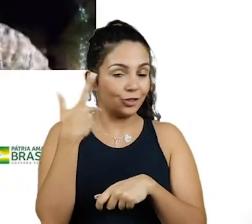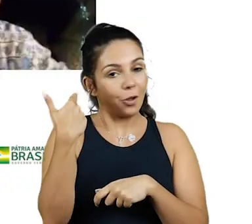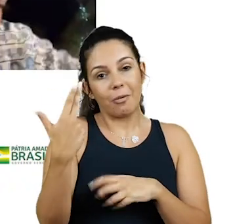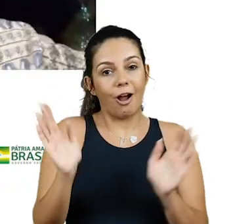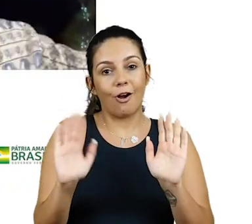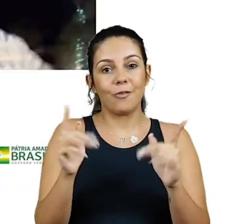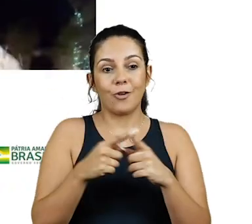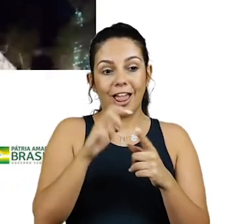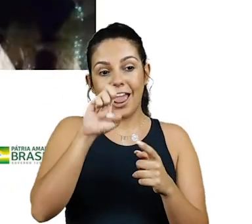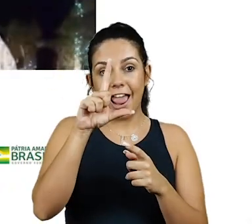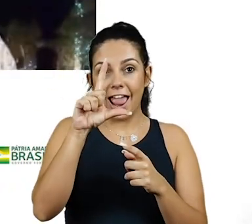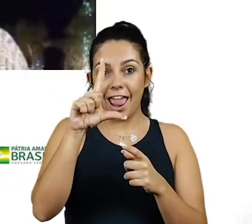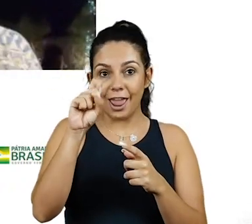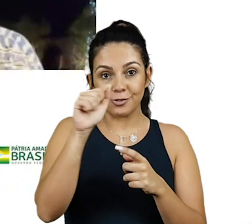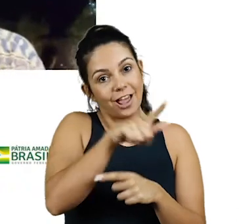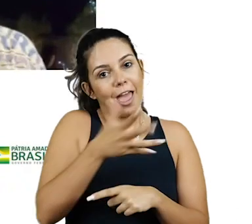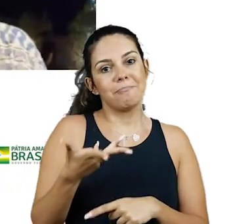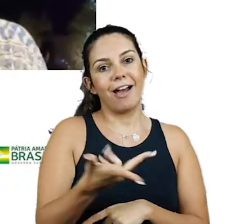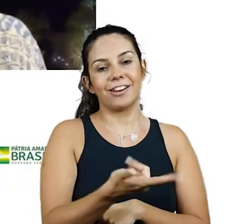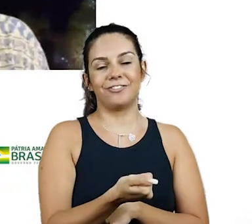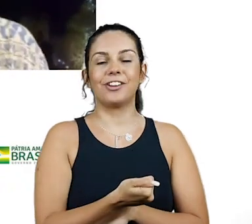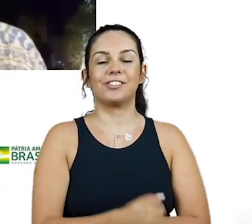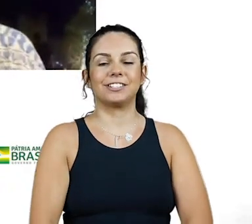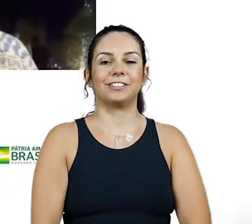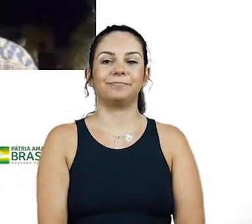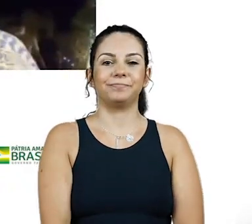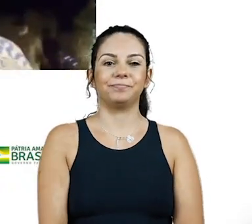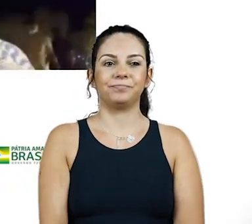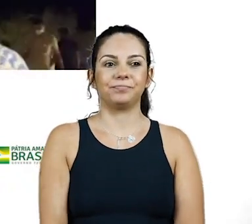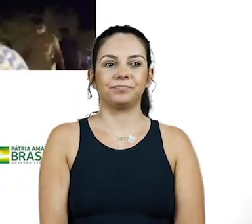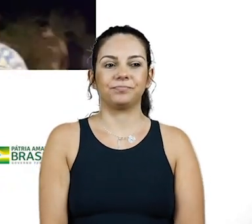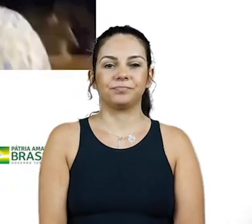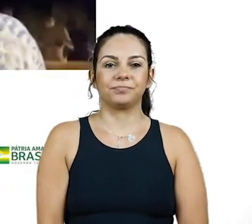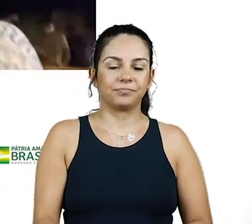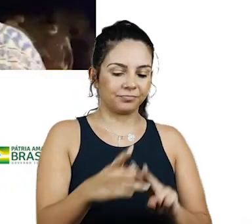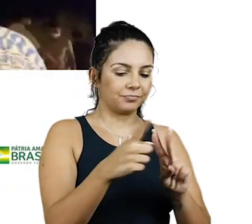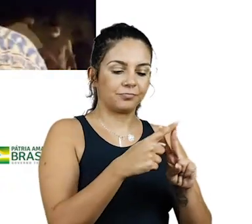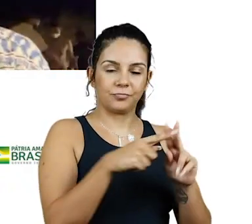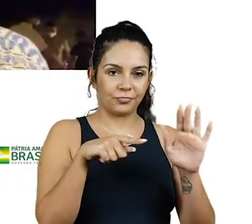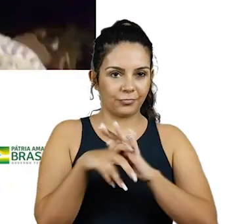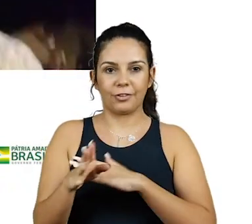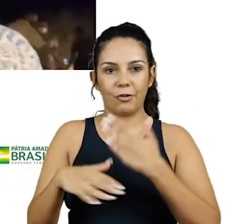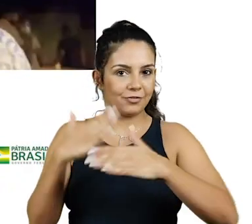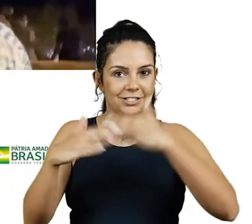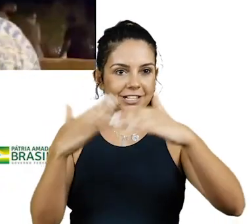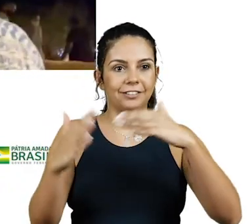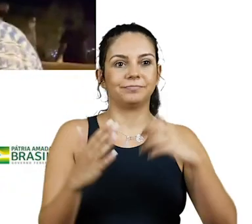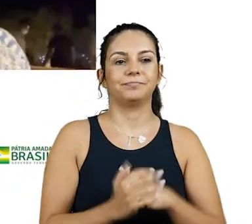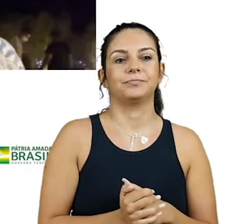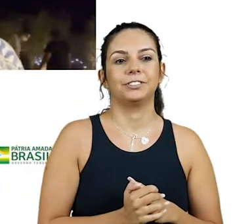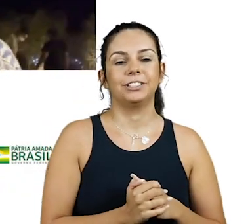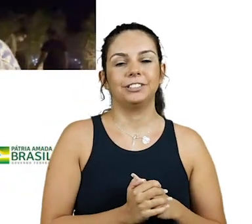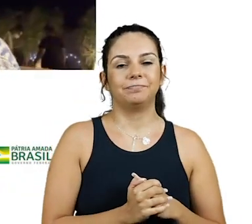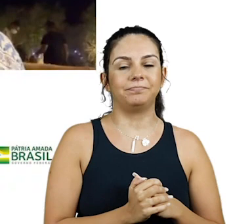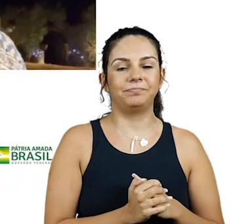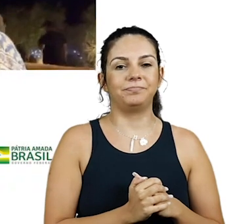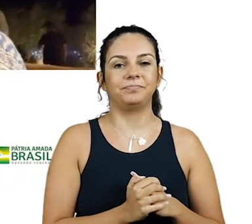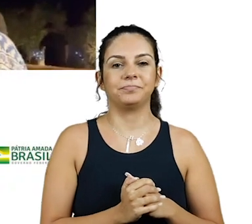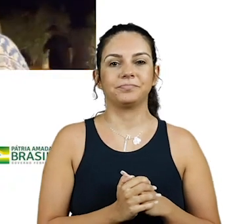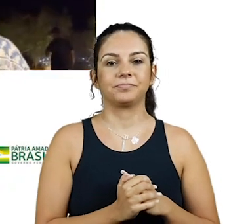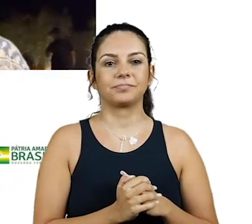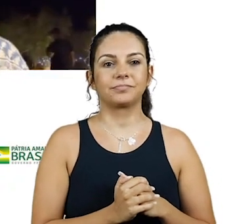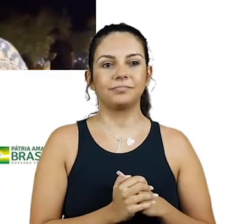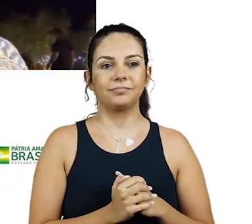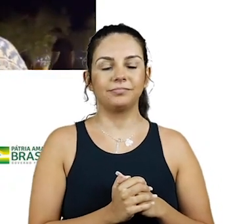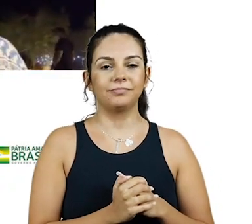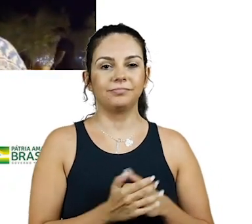é este ícone maravilhoso. Vamos avançar. Oi? Agora eu